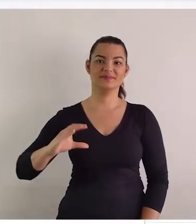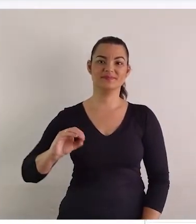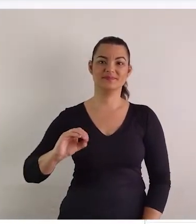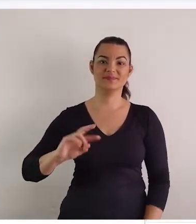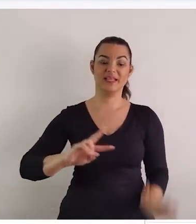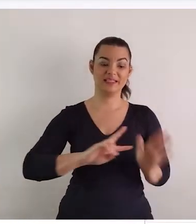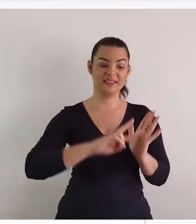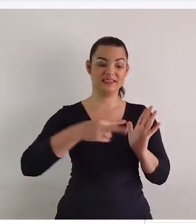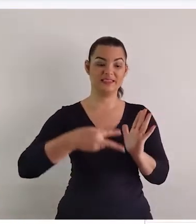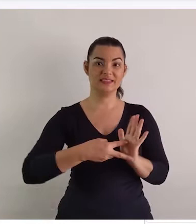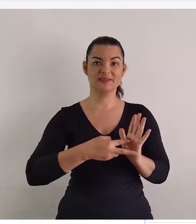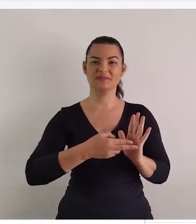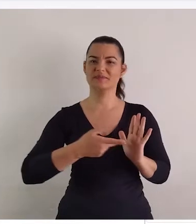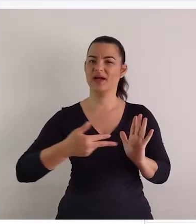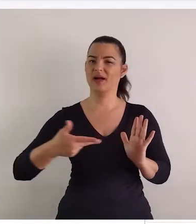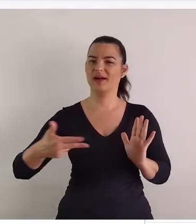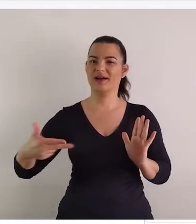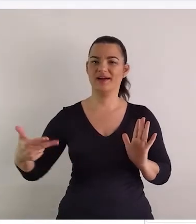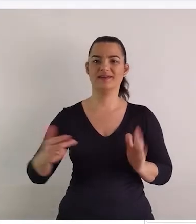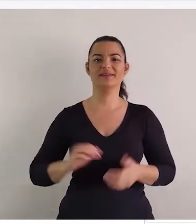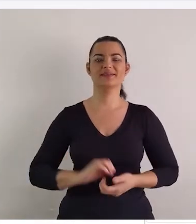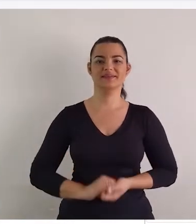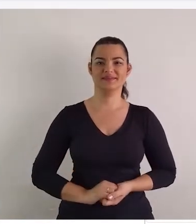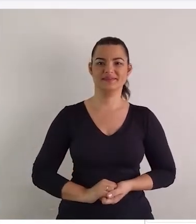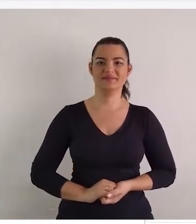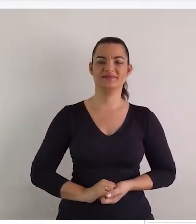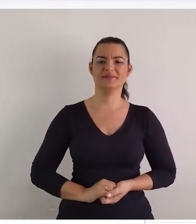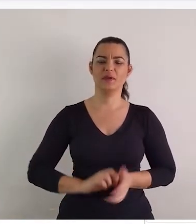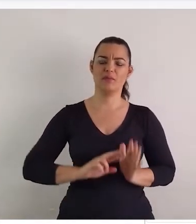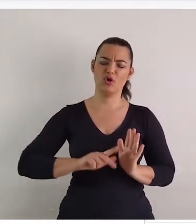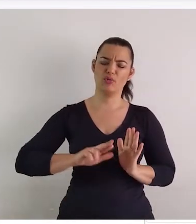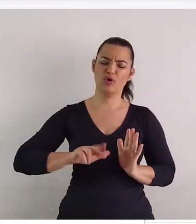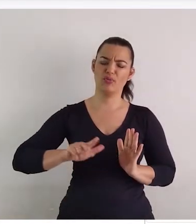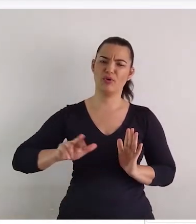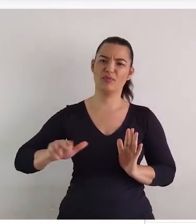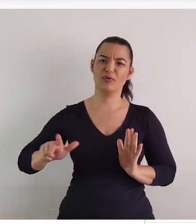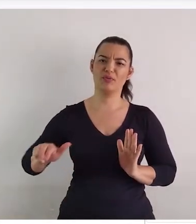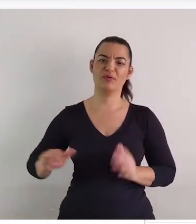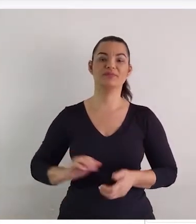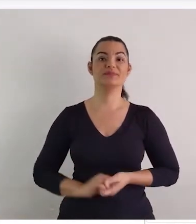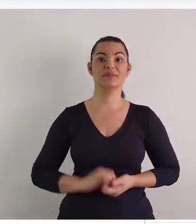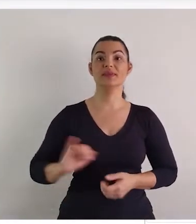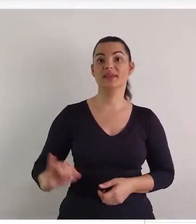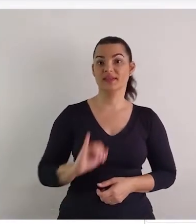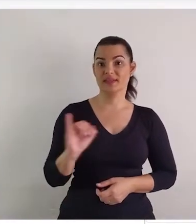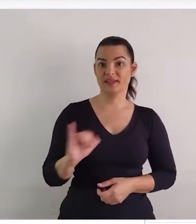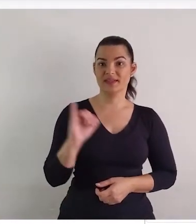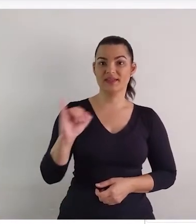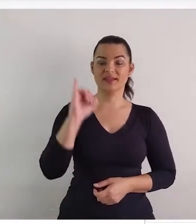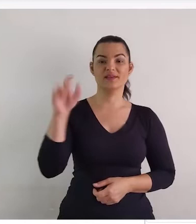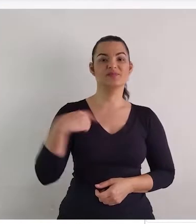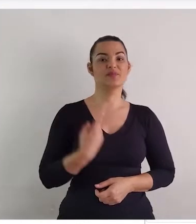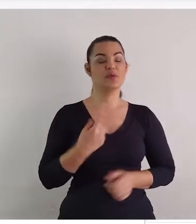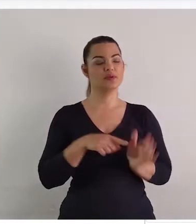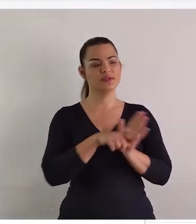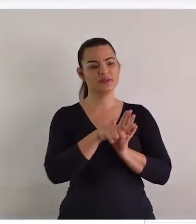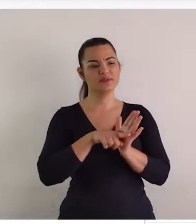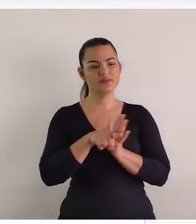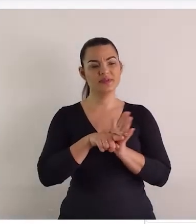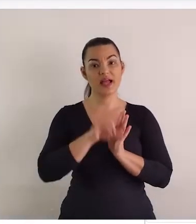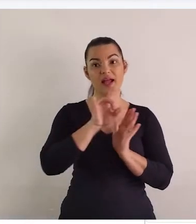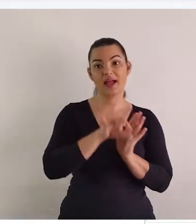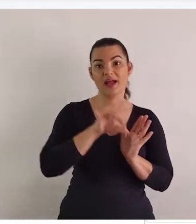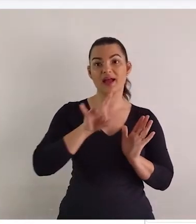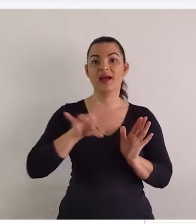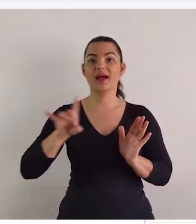ter diferentes significados. E é muito importante que nós possamos investigar cada